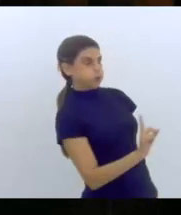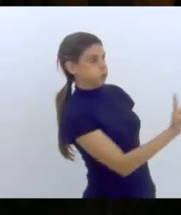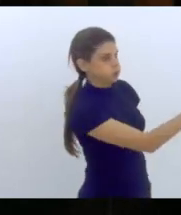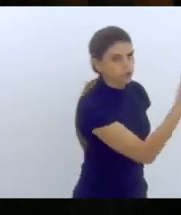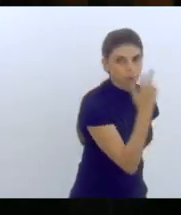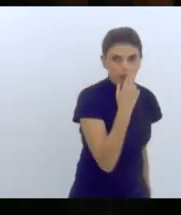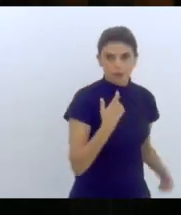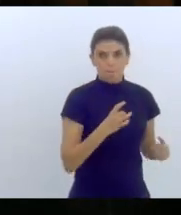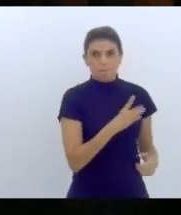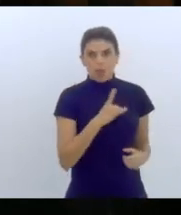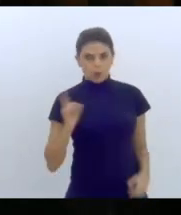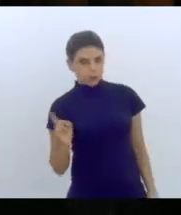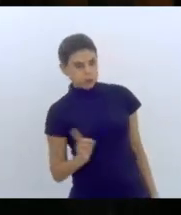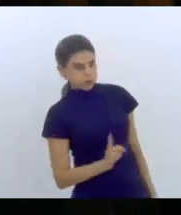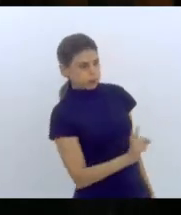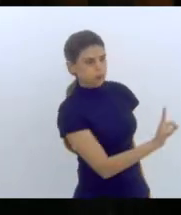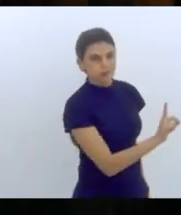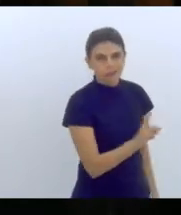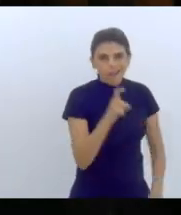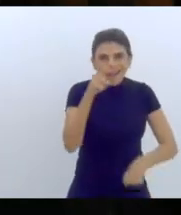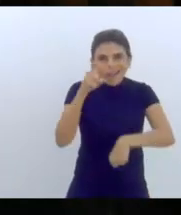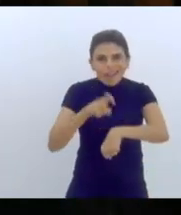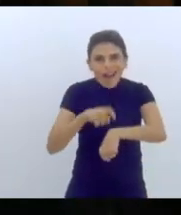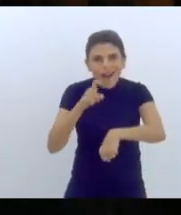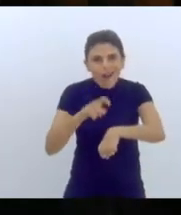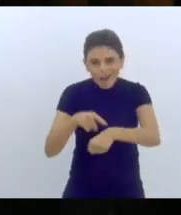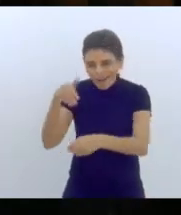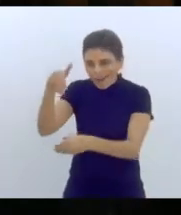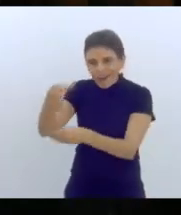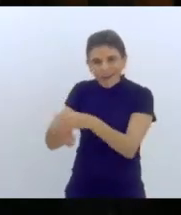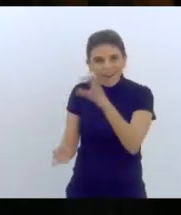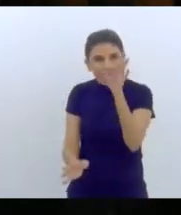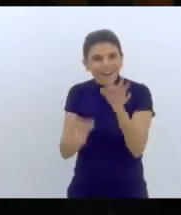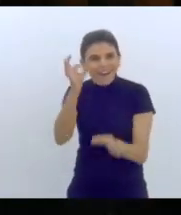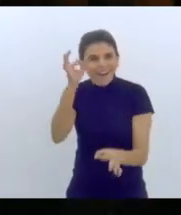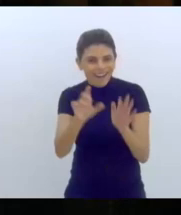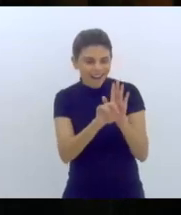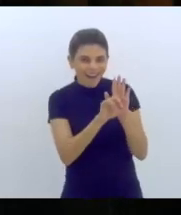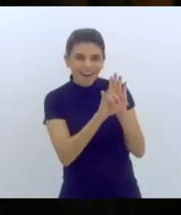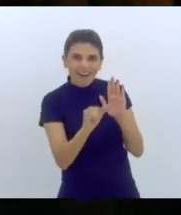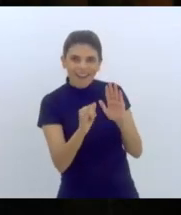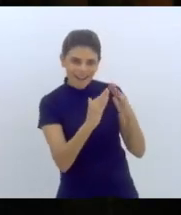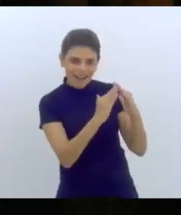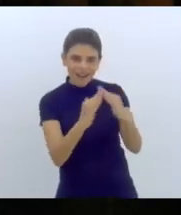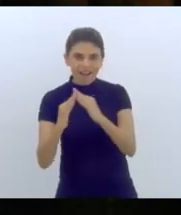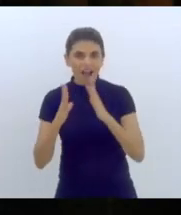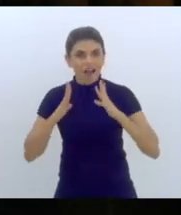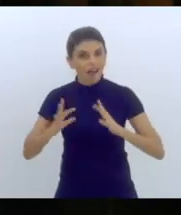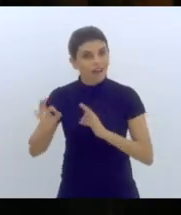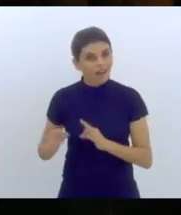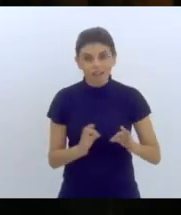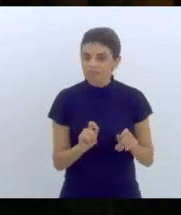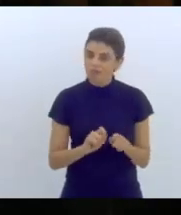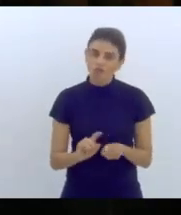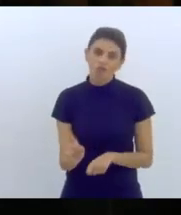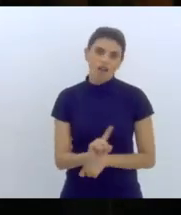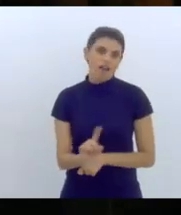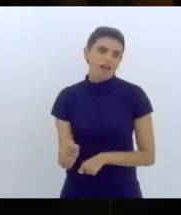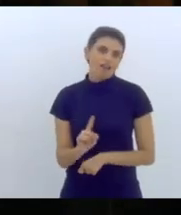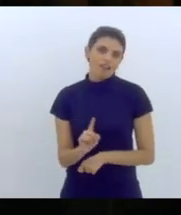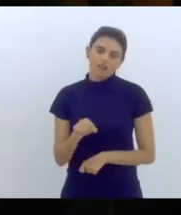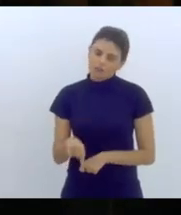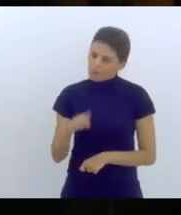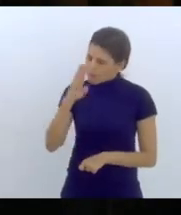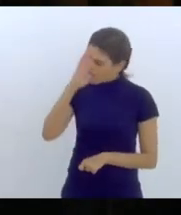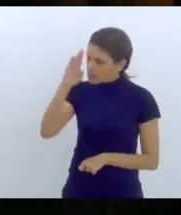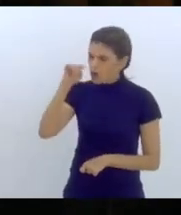da rua. Mas na hora de legislar aqui sobre moradias dignas, não fazem. Então, aqui a gente tem